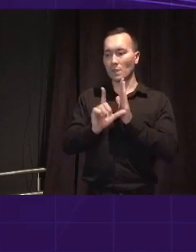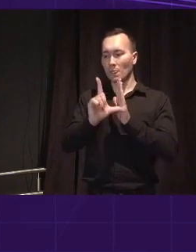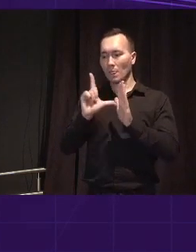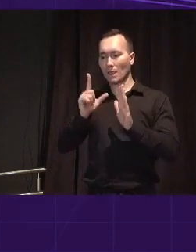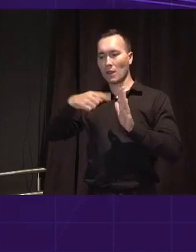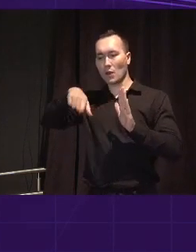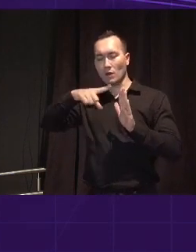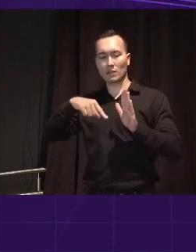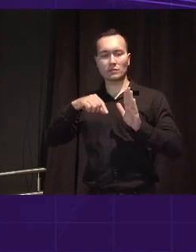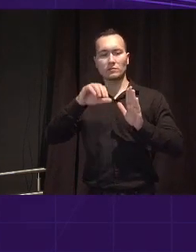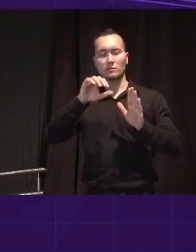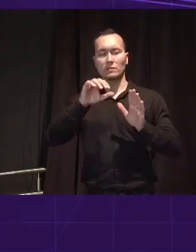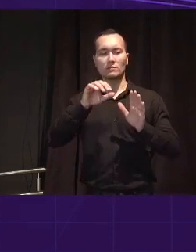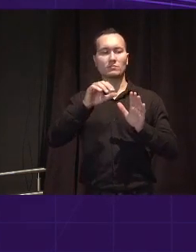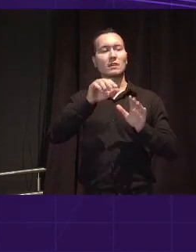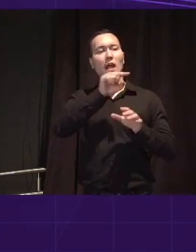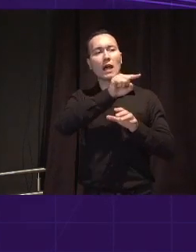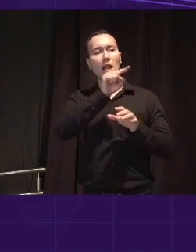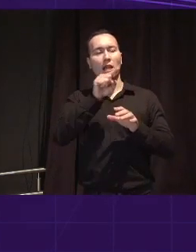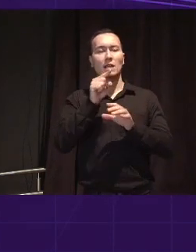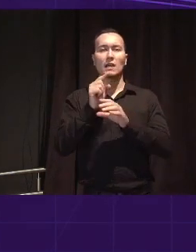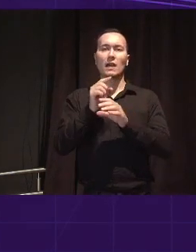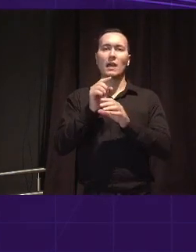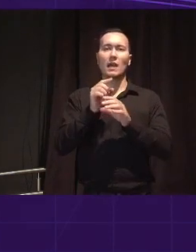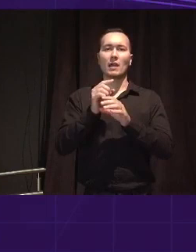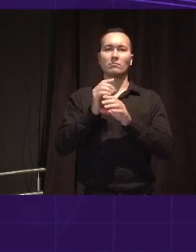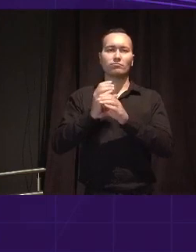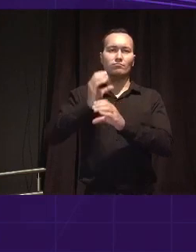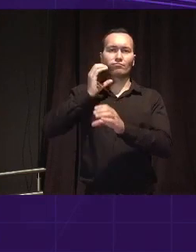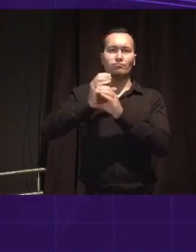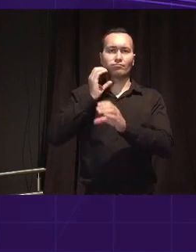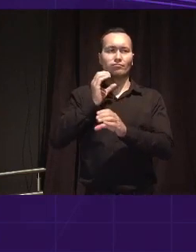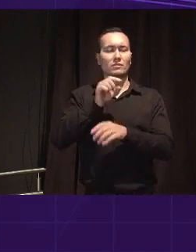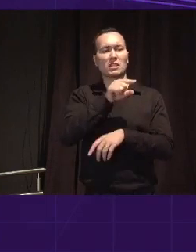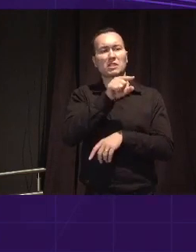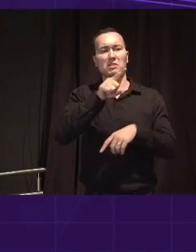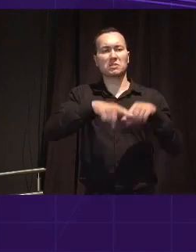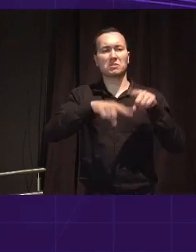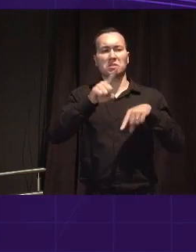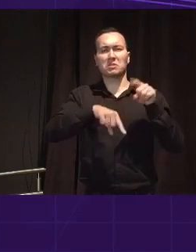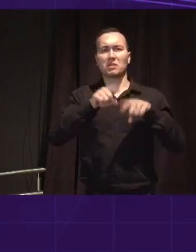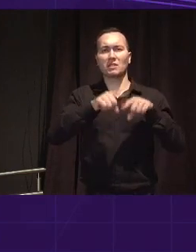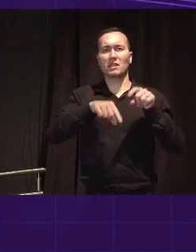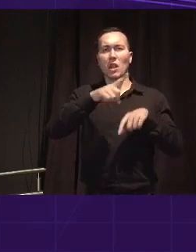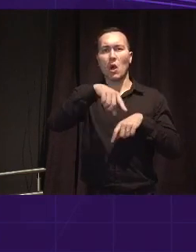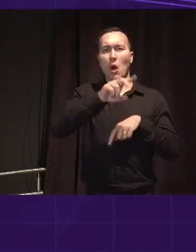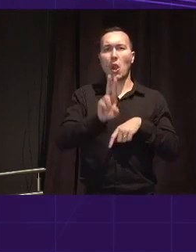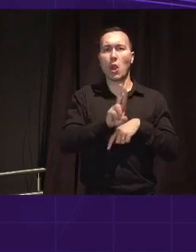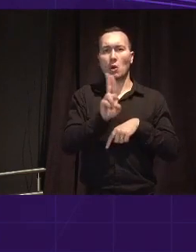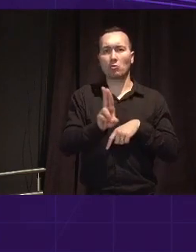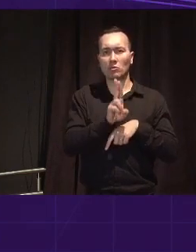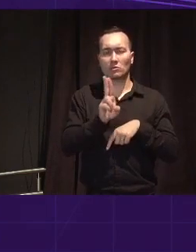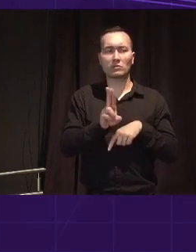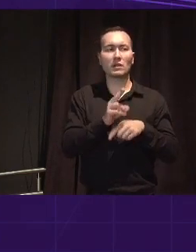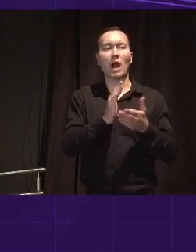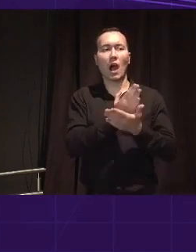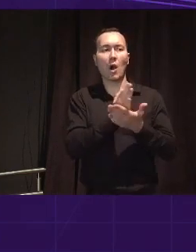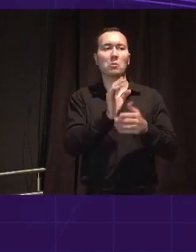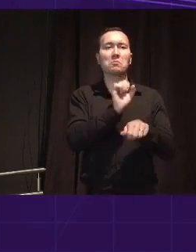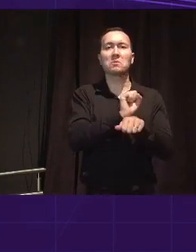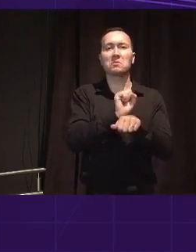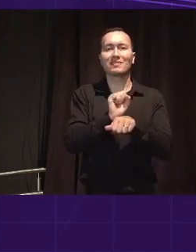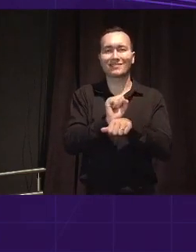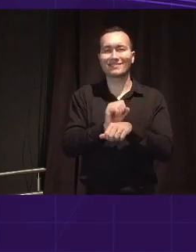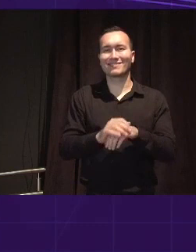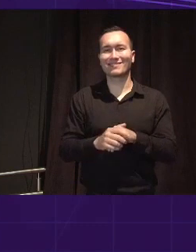que vivia do tipo, nossa, a gente tem muito bug. Olha só, a gente produz relatórios na empresa que a gente chama de voice. A gente tem os voice of